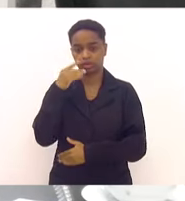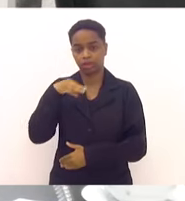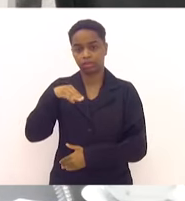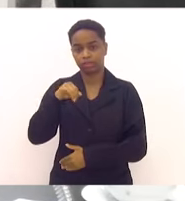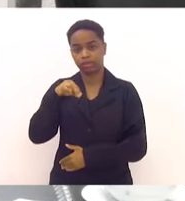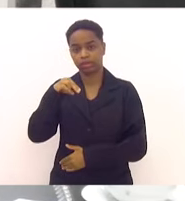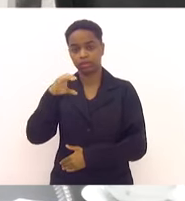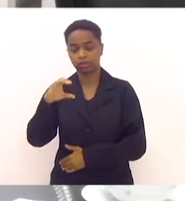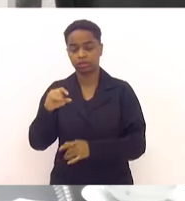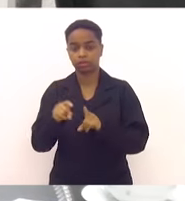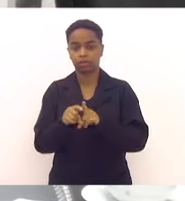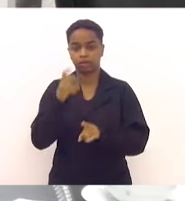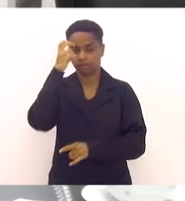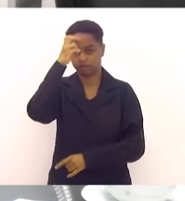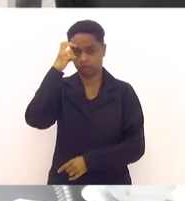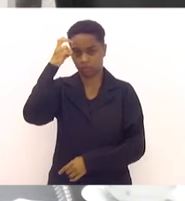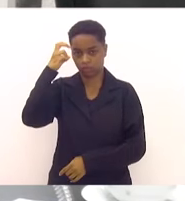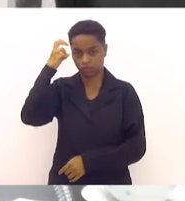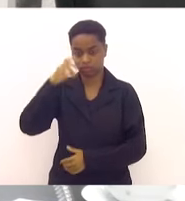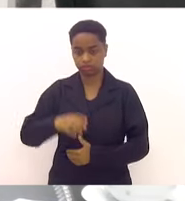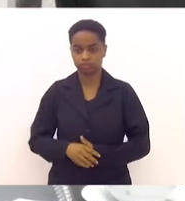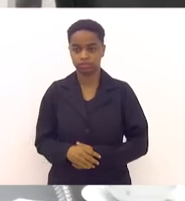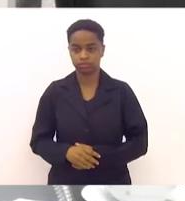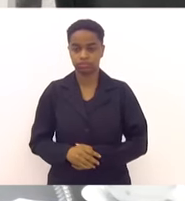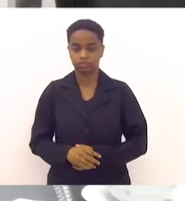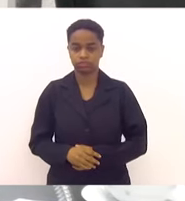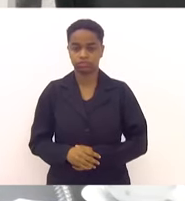Mink, deputada Verônica.